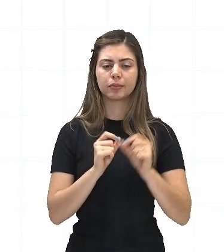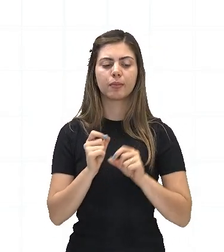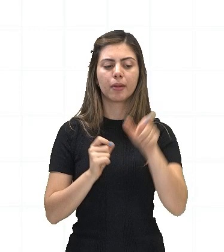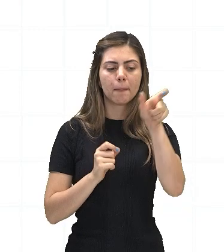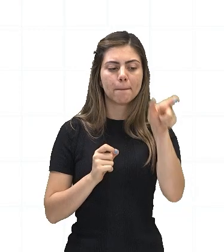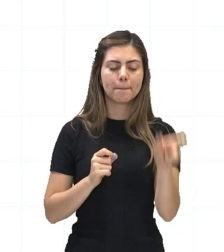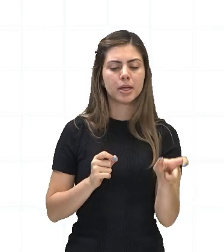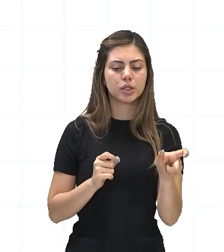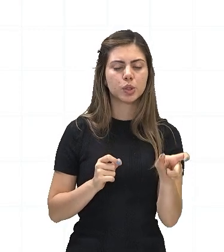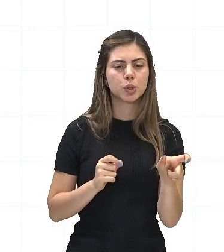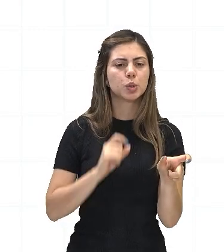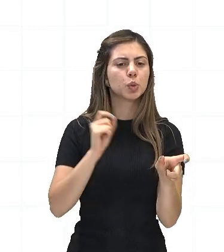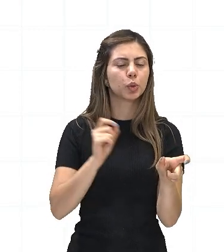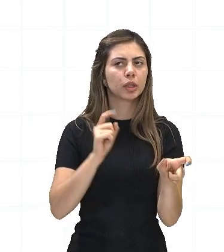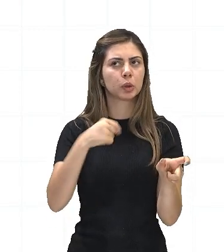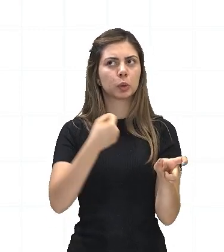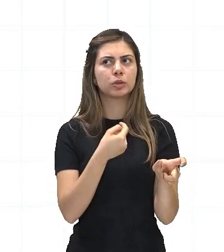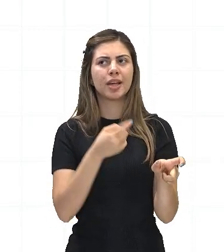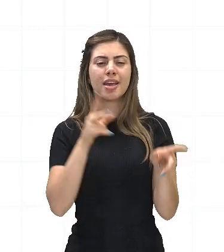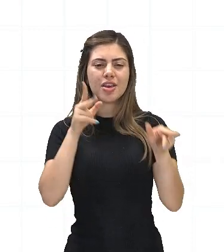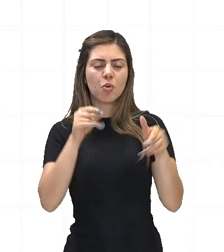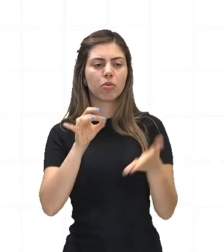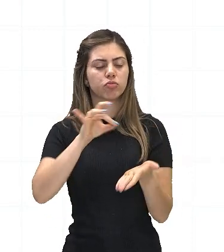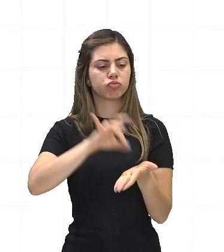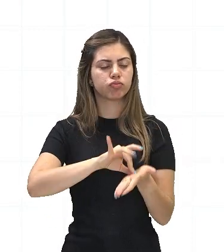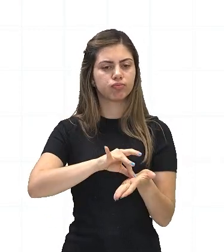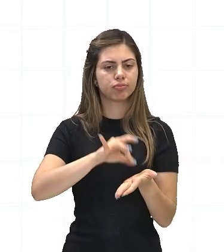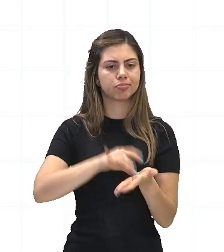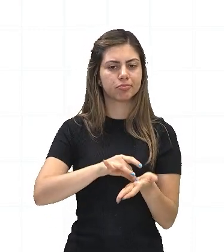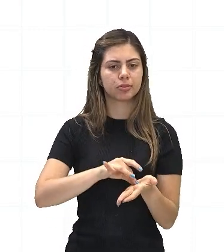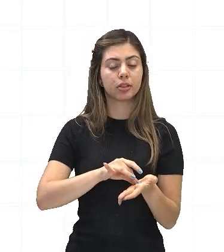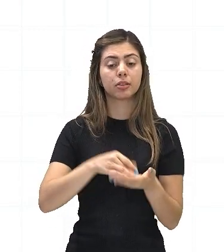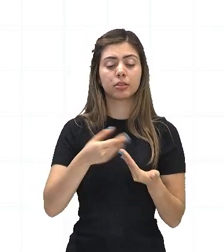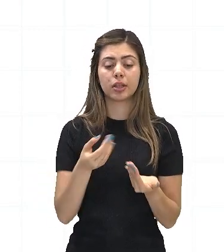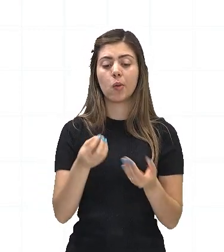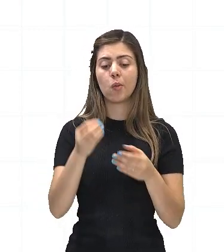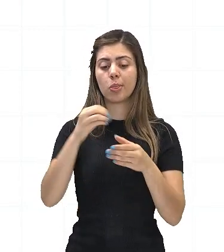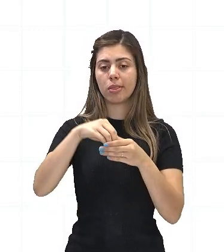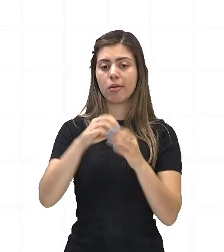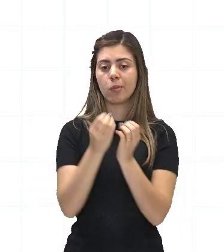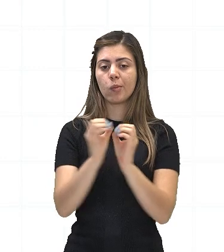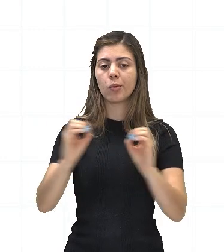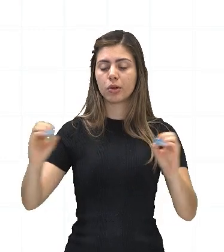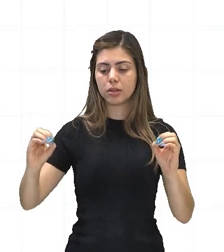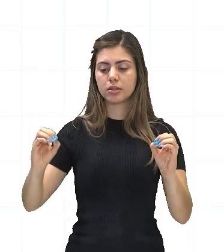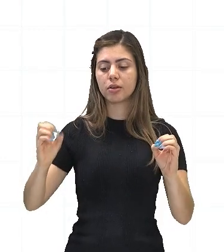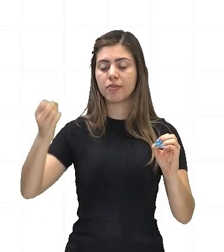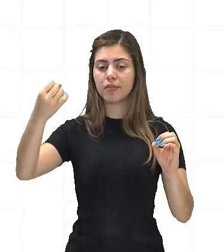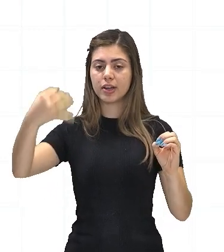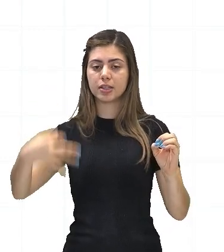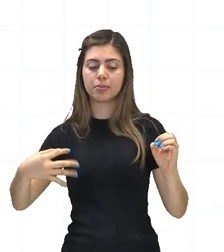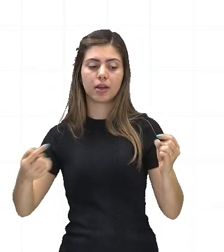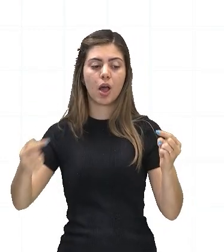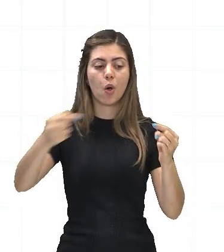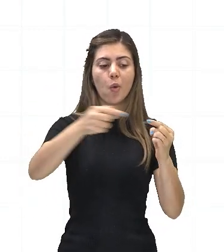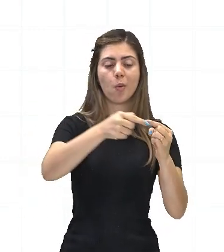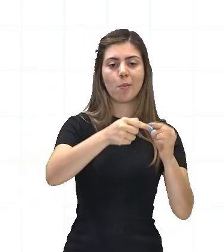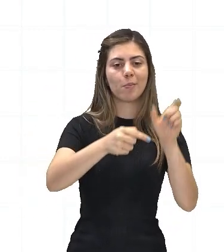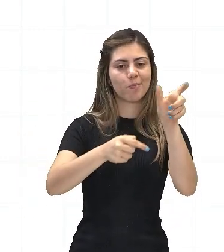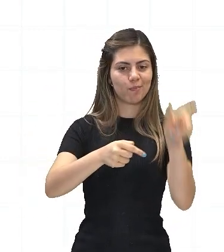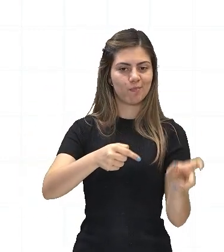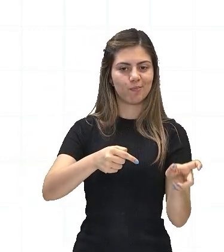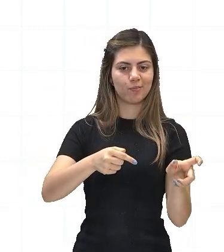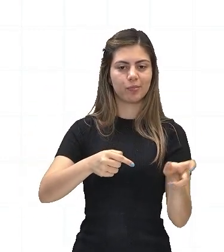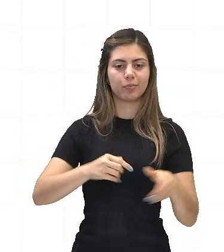como aquilo que estamos afirmando, né? A oração, de um modo geral, irá falar algo sobre esse sujeito. Tudo bem